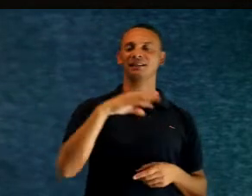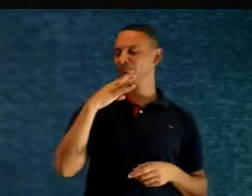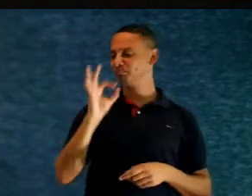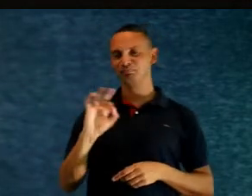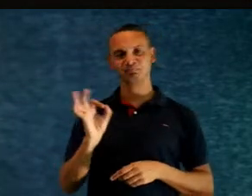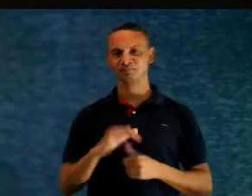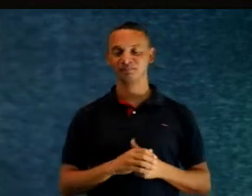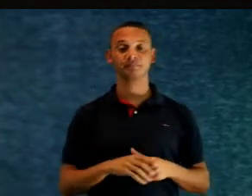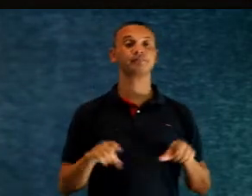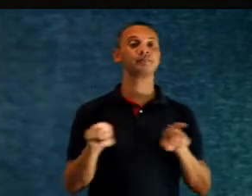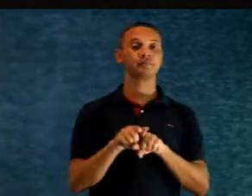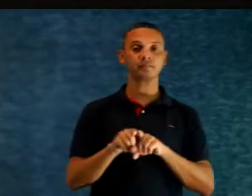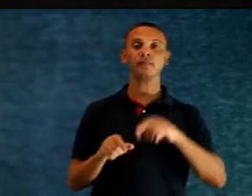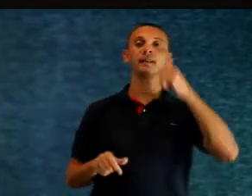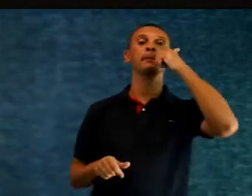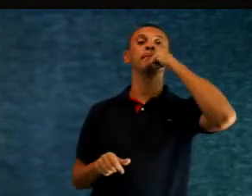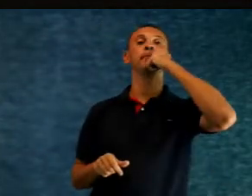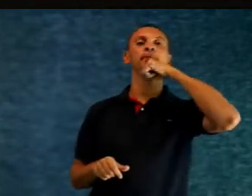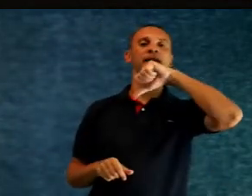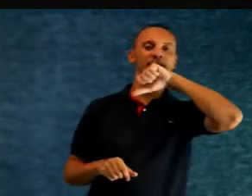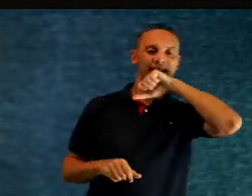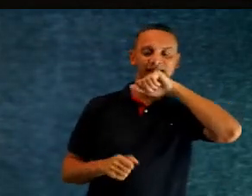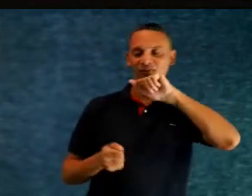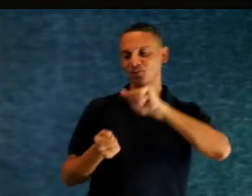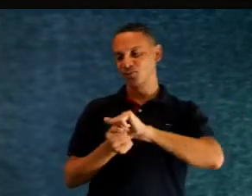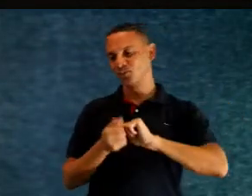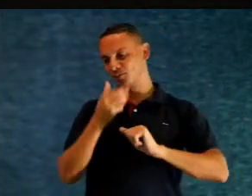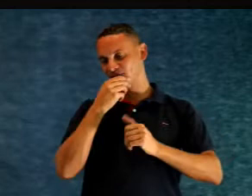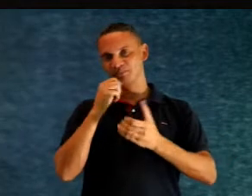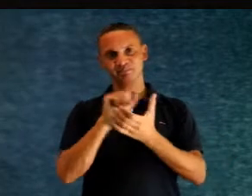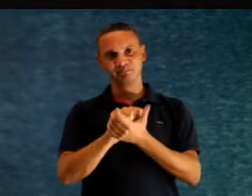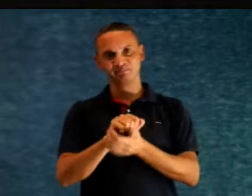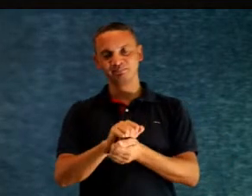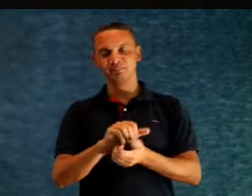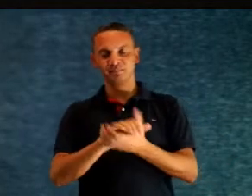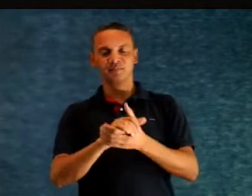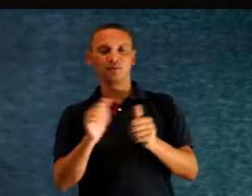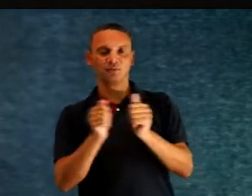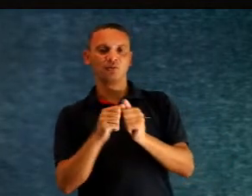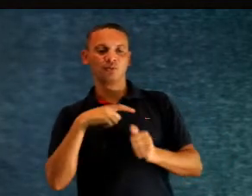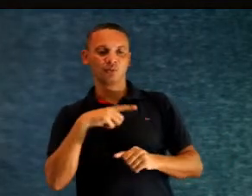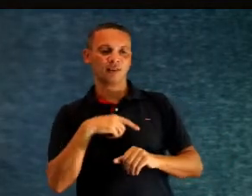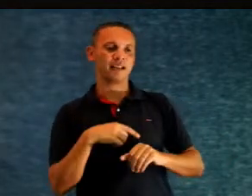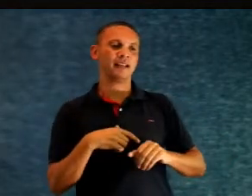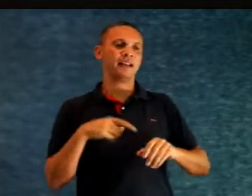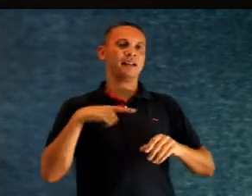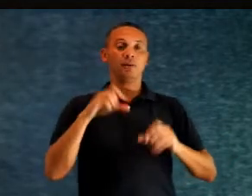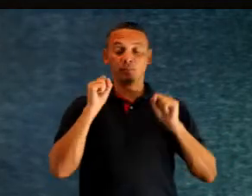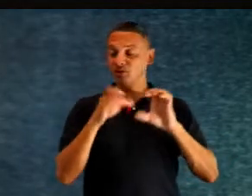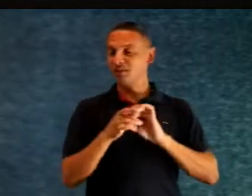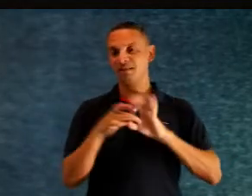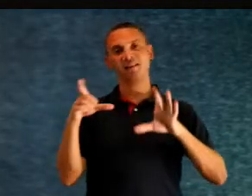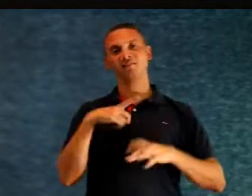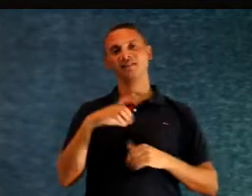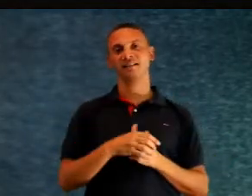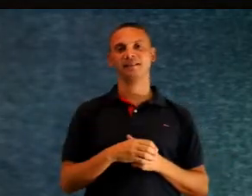do jardim, de claro significado, já que para os iniciados só poderia referir-se à praça de Copacabana, onde